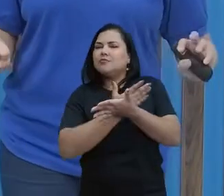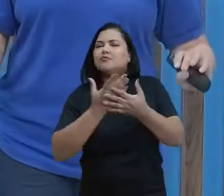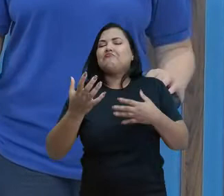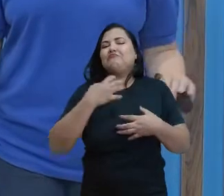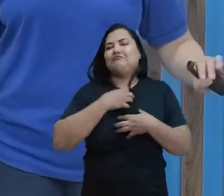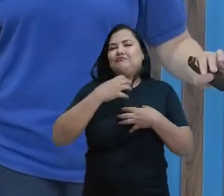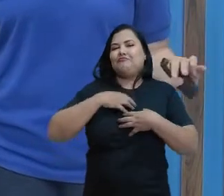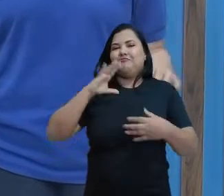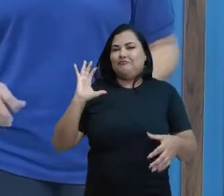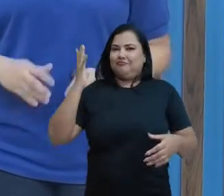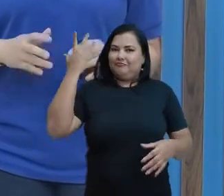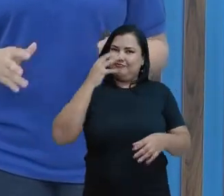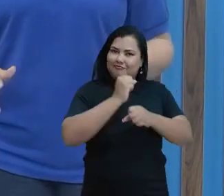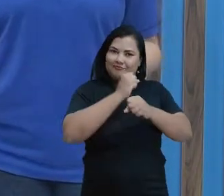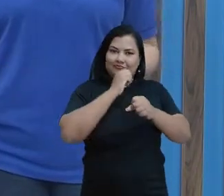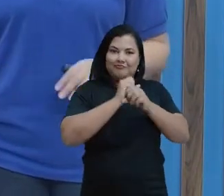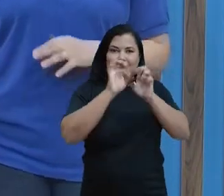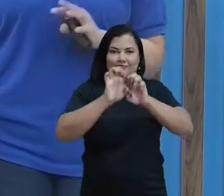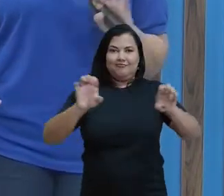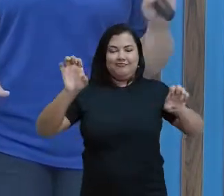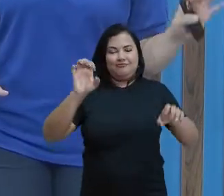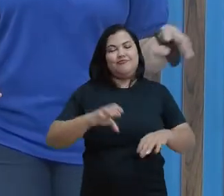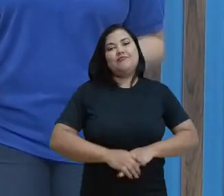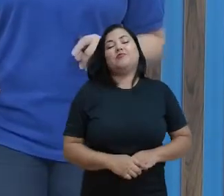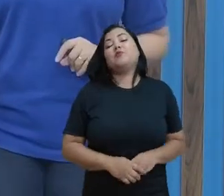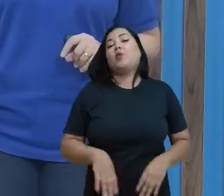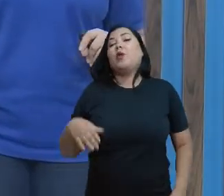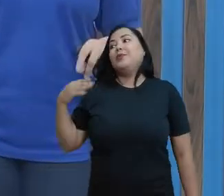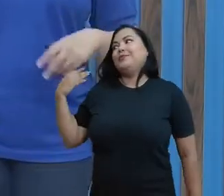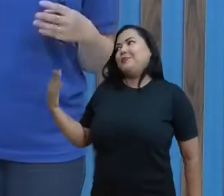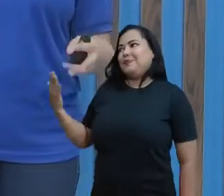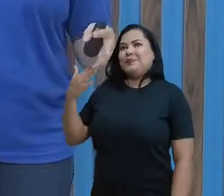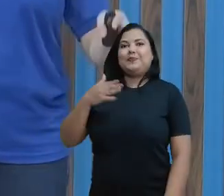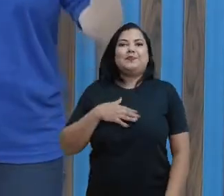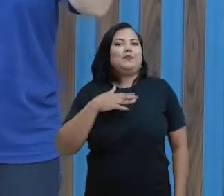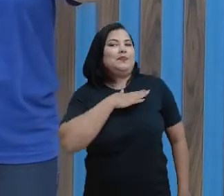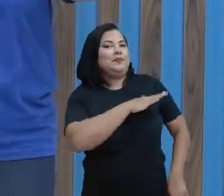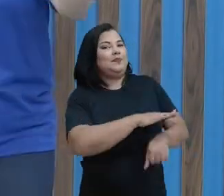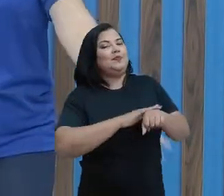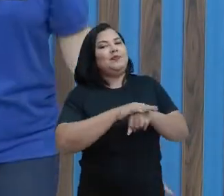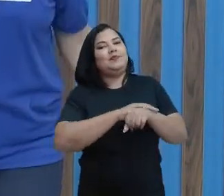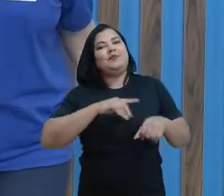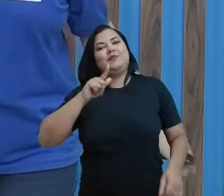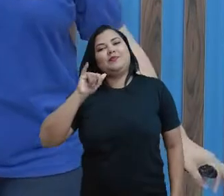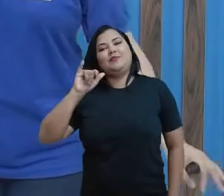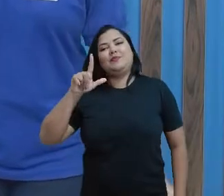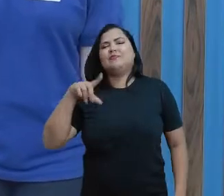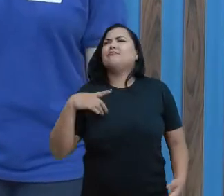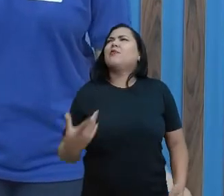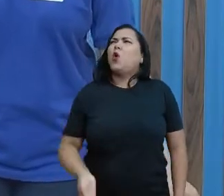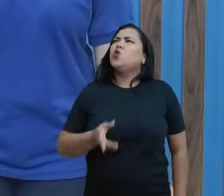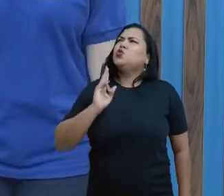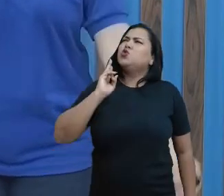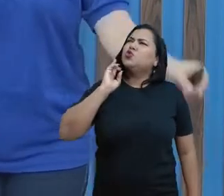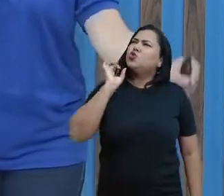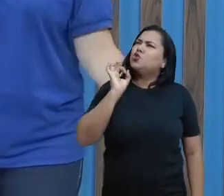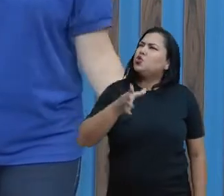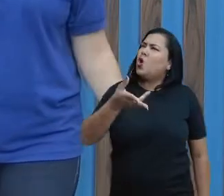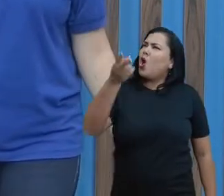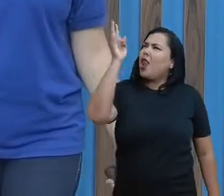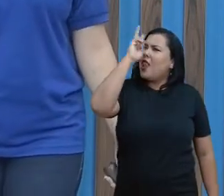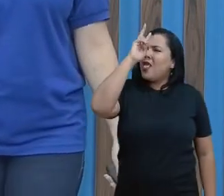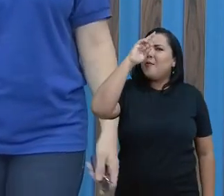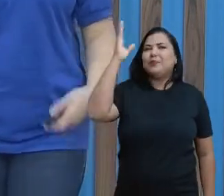uma equação do segundo grau. Há pouco eu estava conversando aqui com o Gil e ela disse, olha, professora, eu só me lembro desse negócio aí, tá certo? Esse